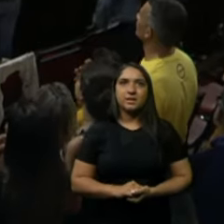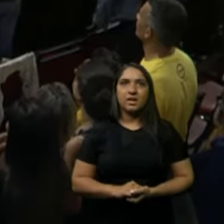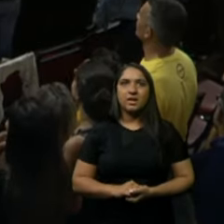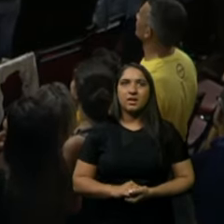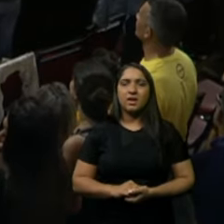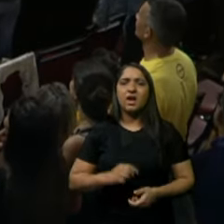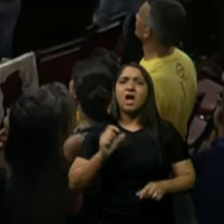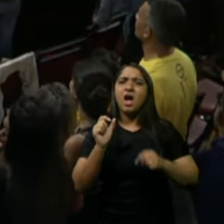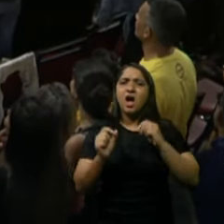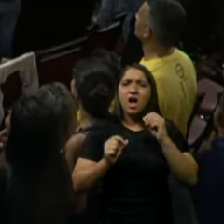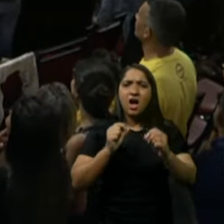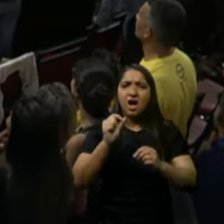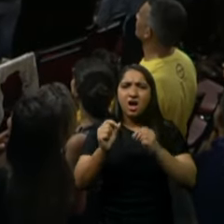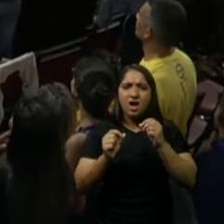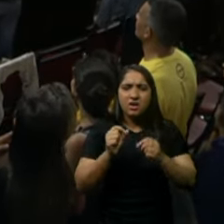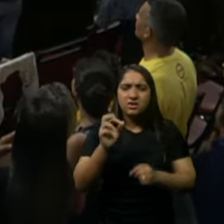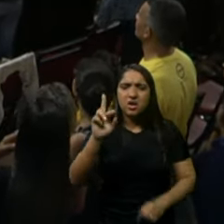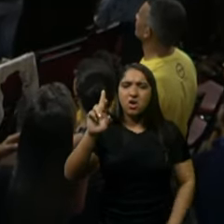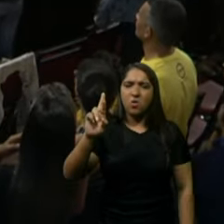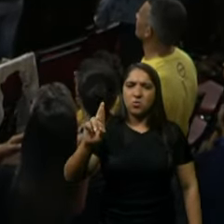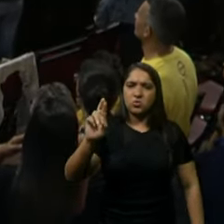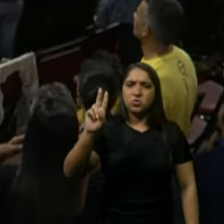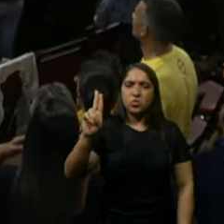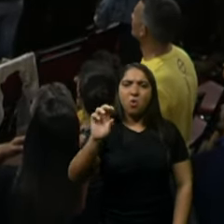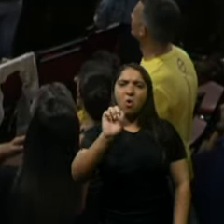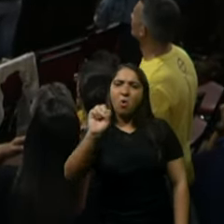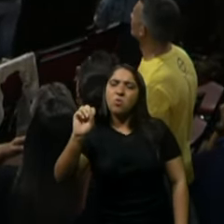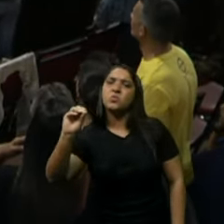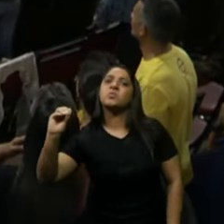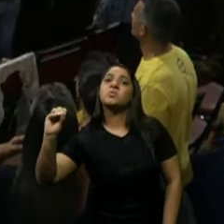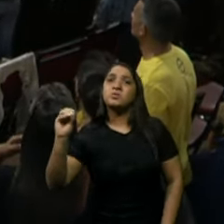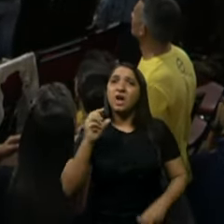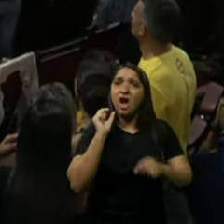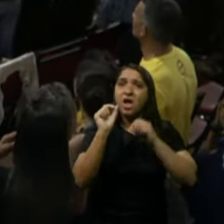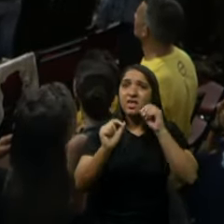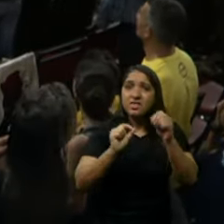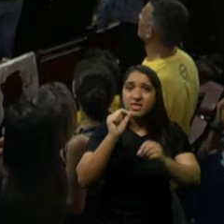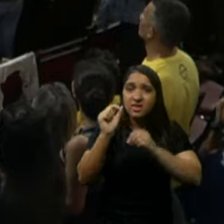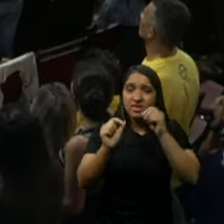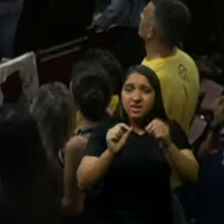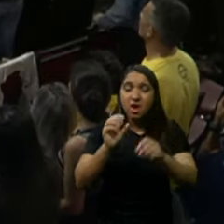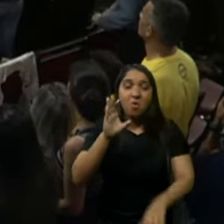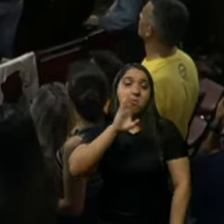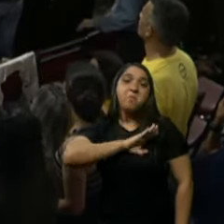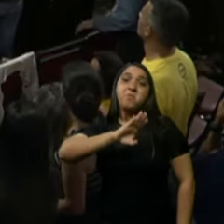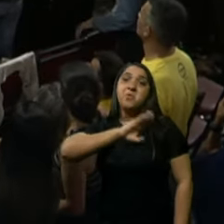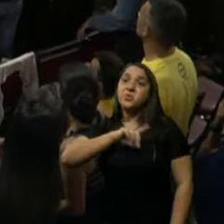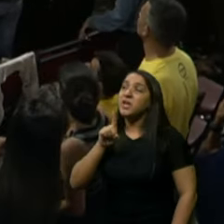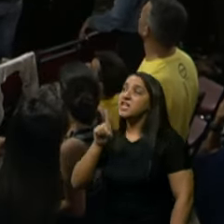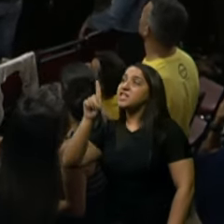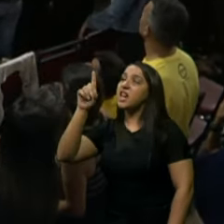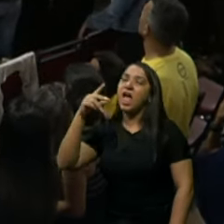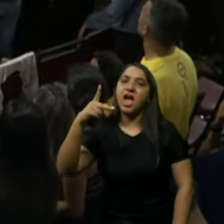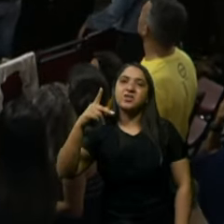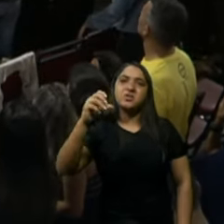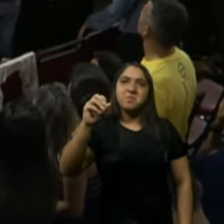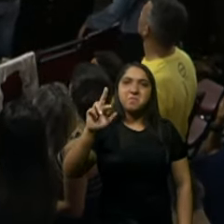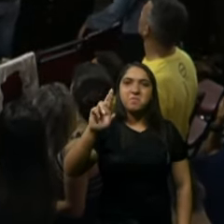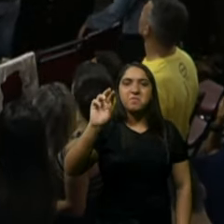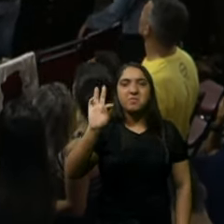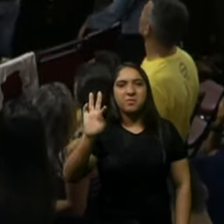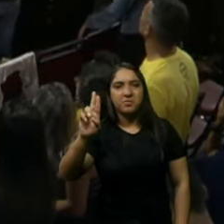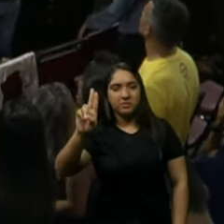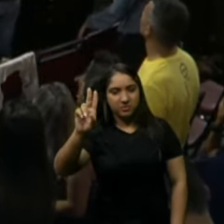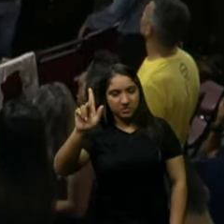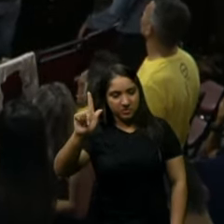os gols que eu não vieram mas que pena que há tanto que igreja conhecer seus Cadê o português de Portugal vinho